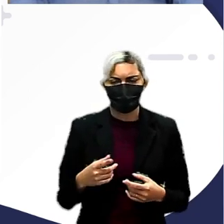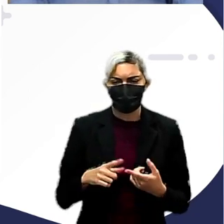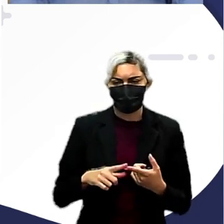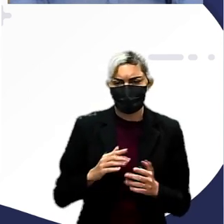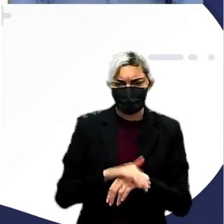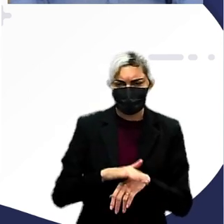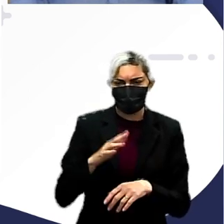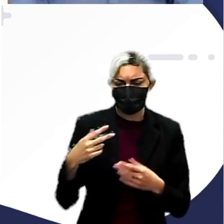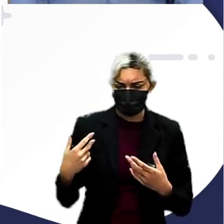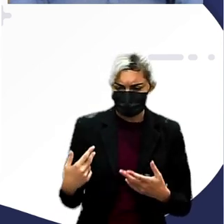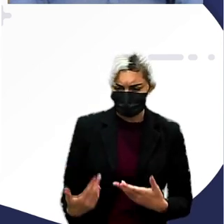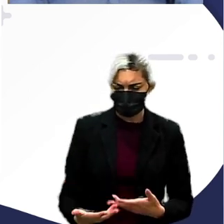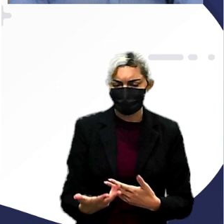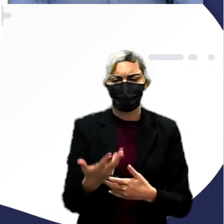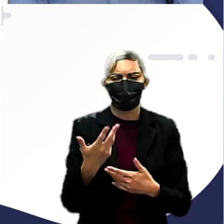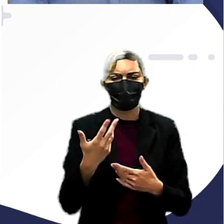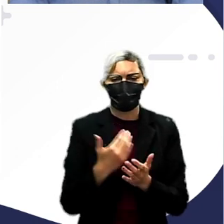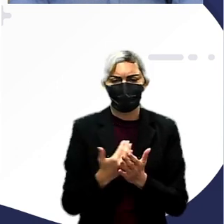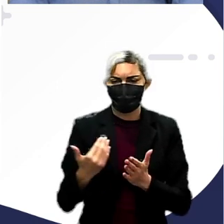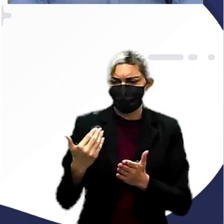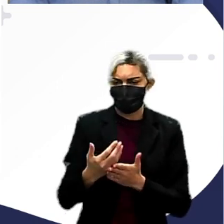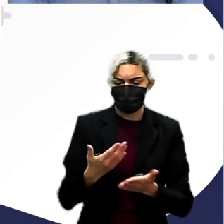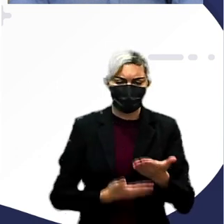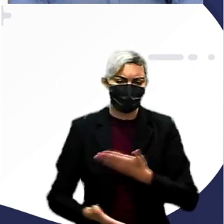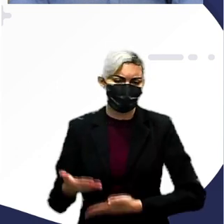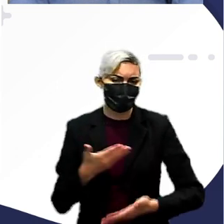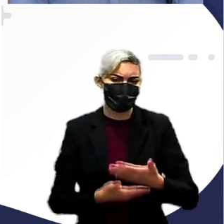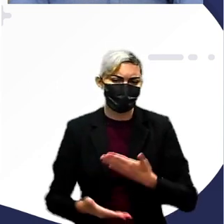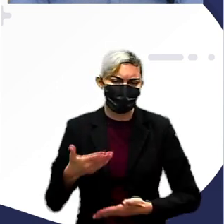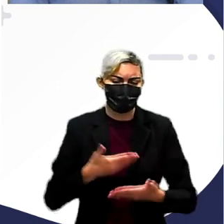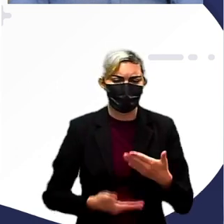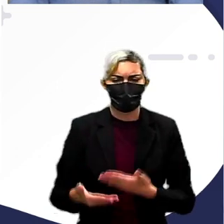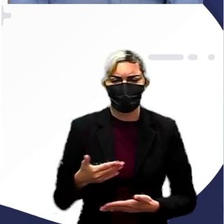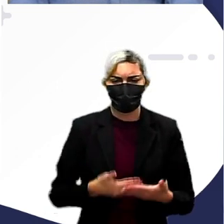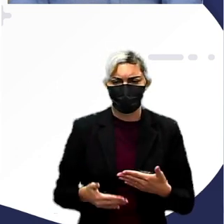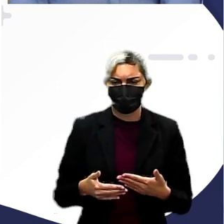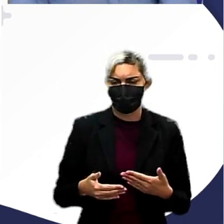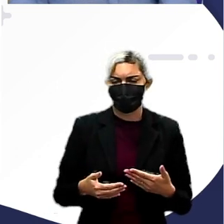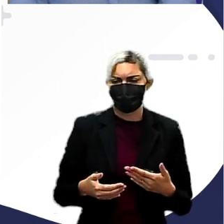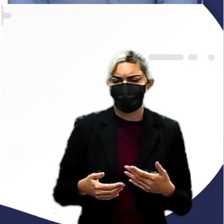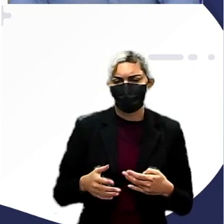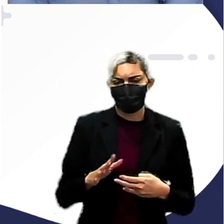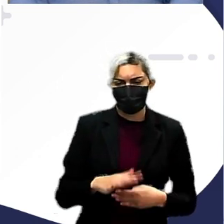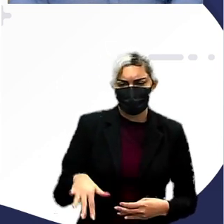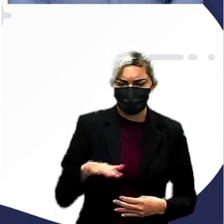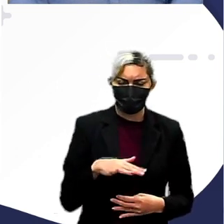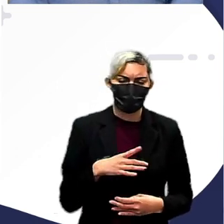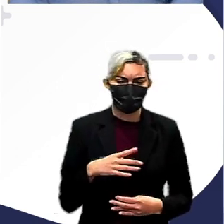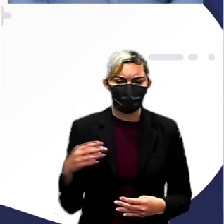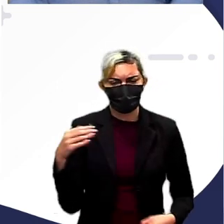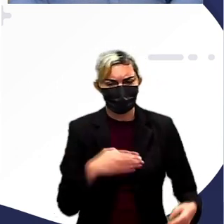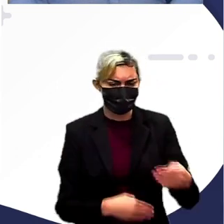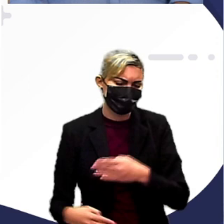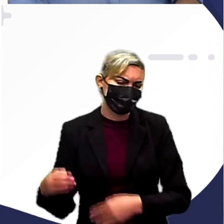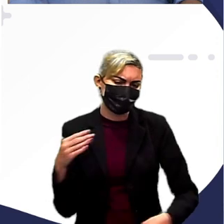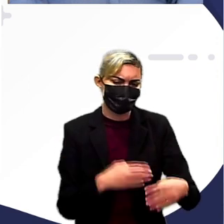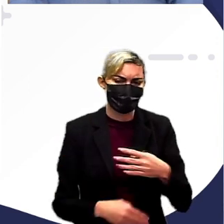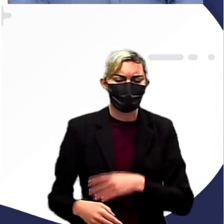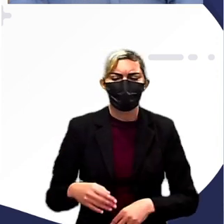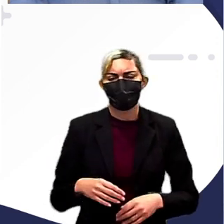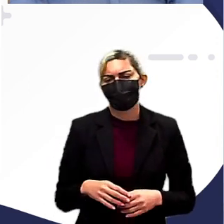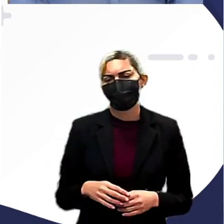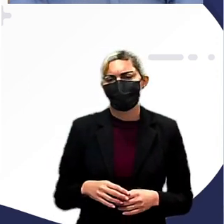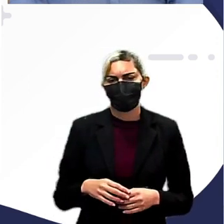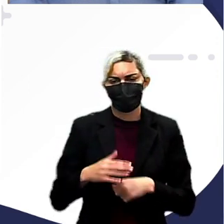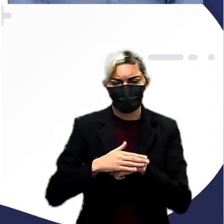mais produtividade, maior interação entre os envolvidos e participação